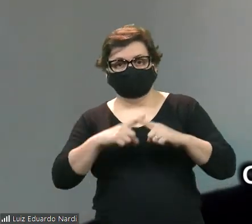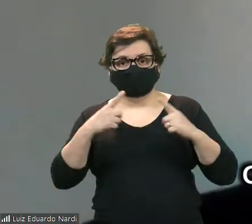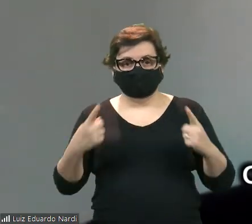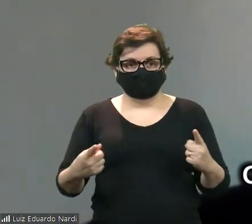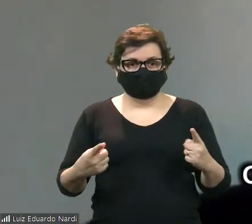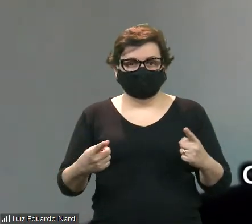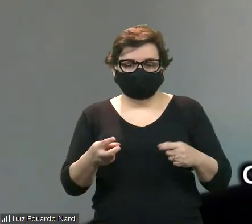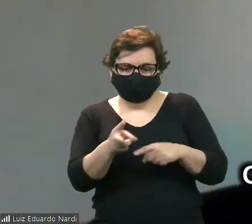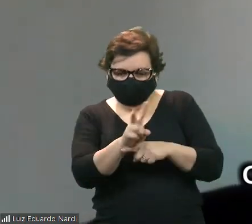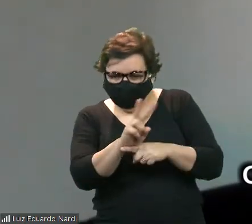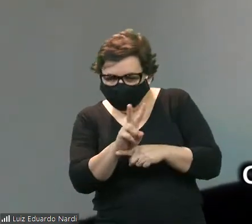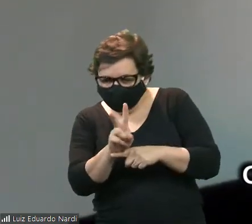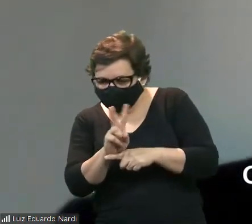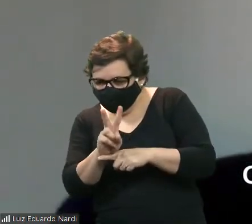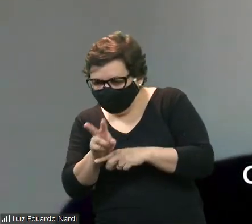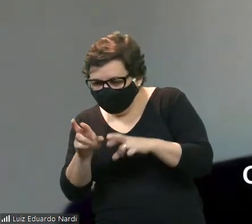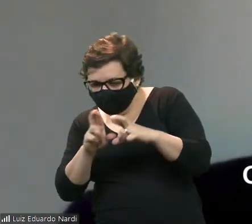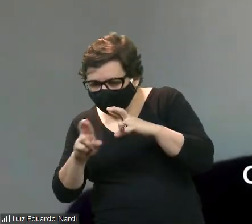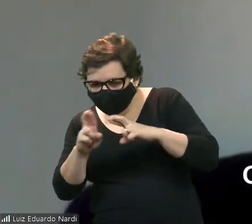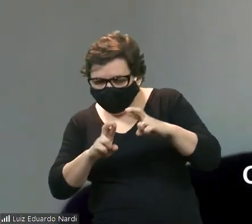questão de fiscais,